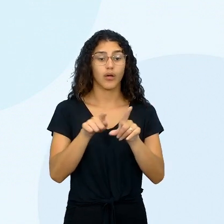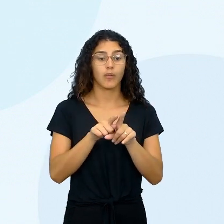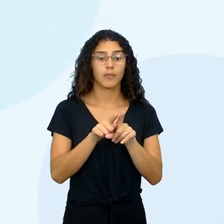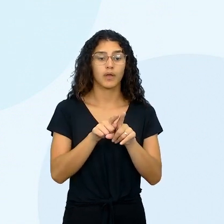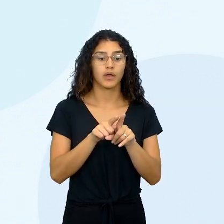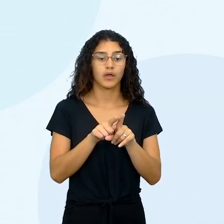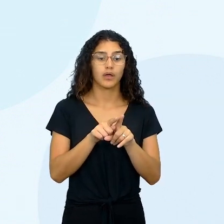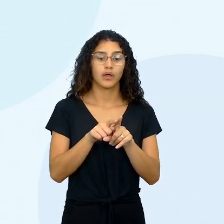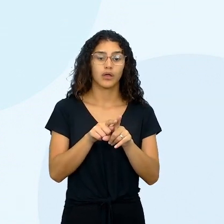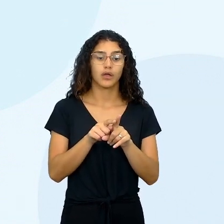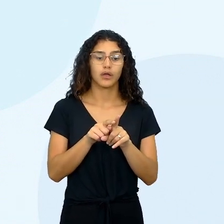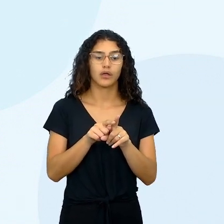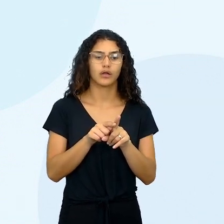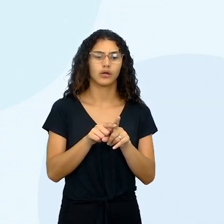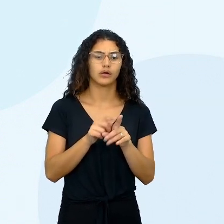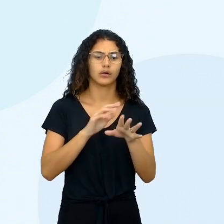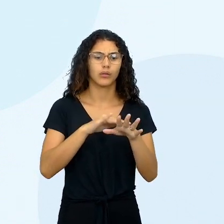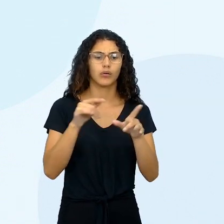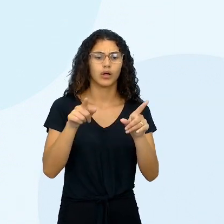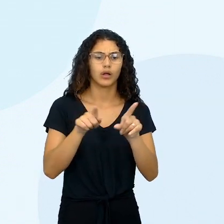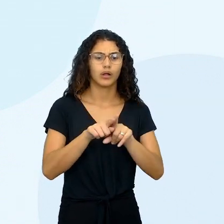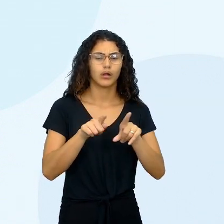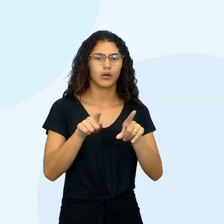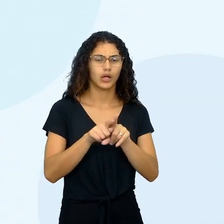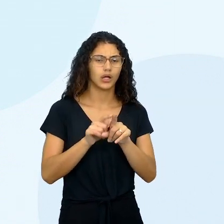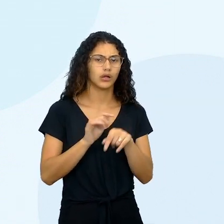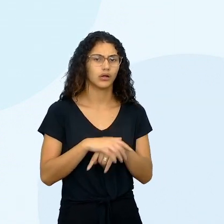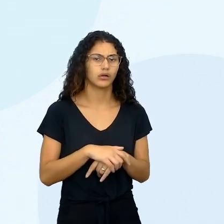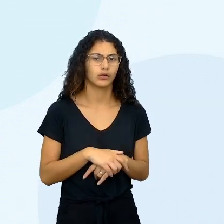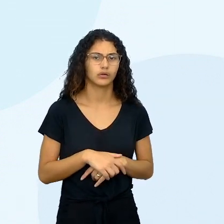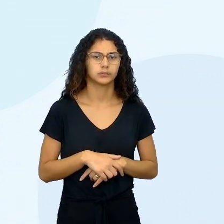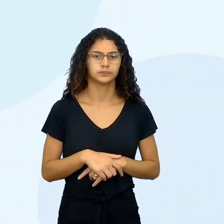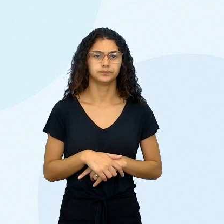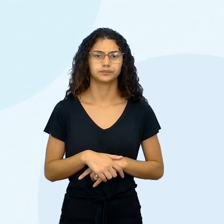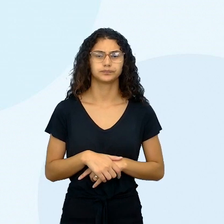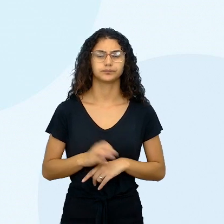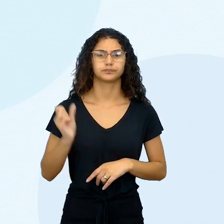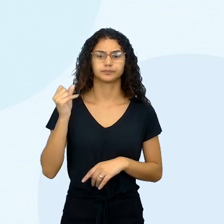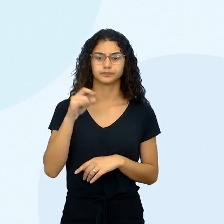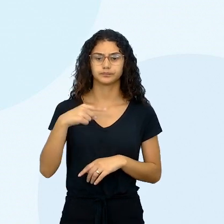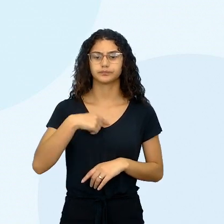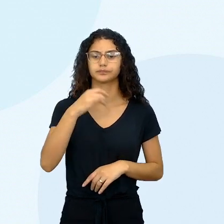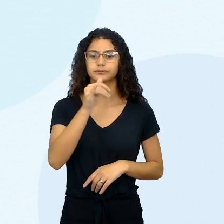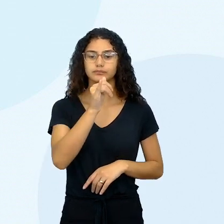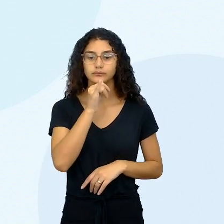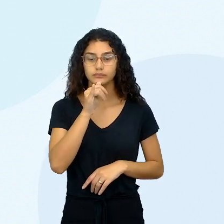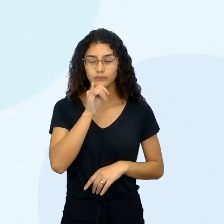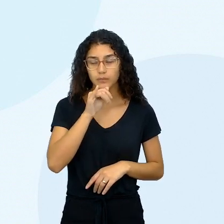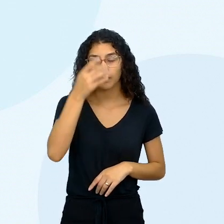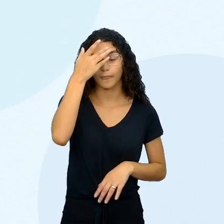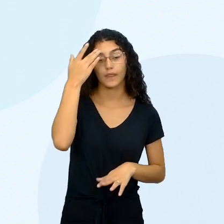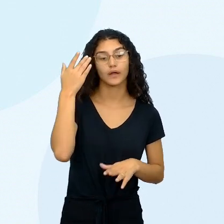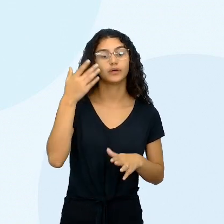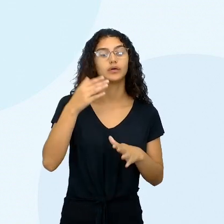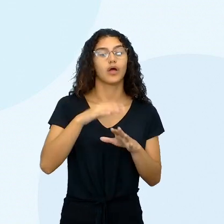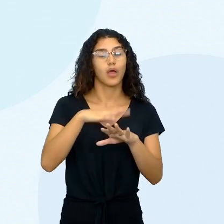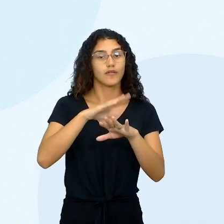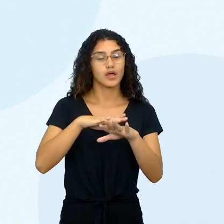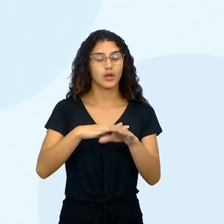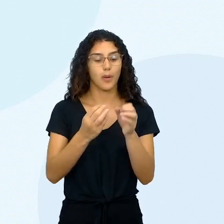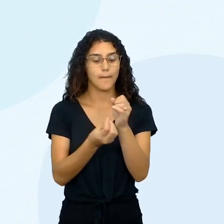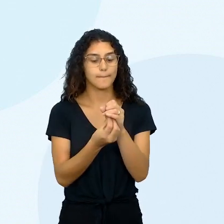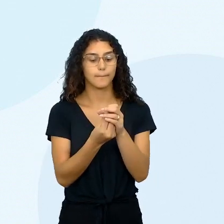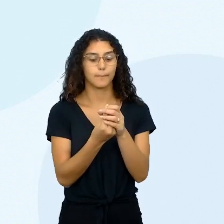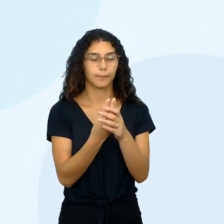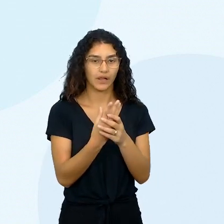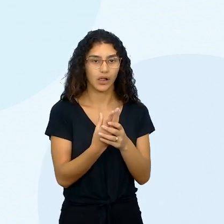da pluviosidade em algumas regiões e aumento em outras. Então, se eu fosse, por exemplo, alguém que estivesse plantando alguma coisa